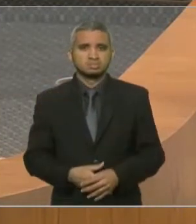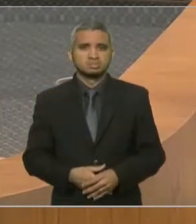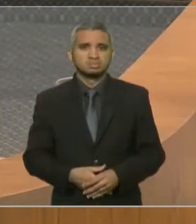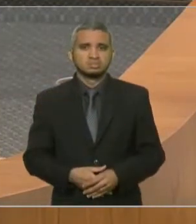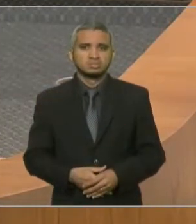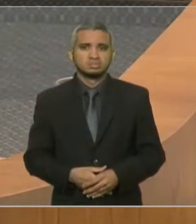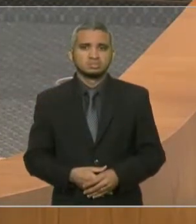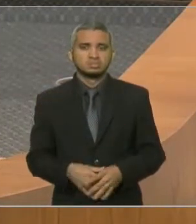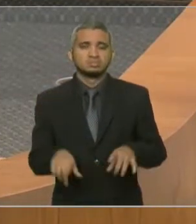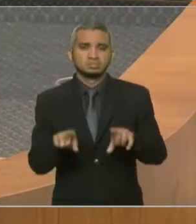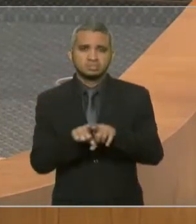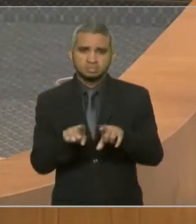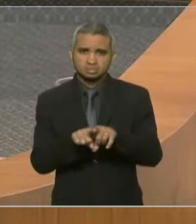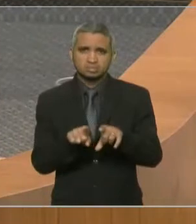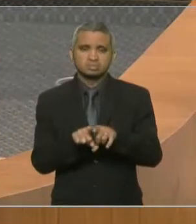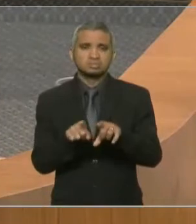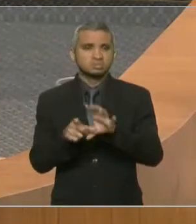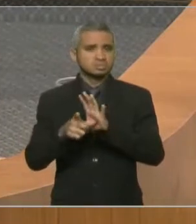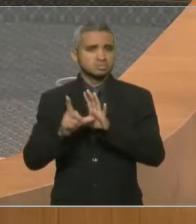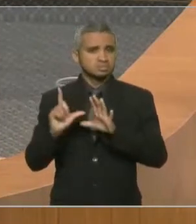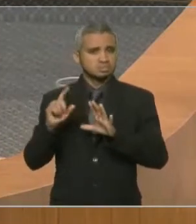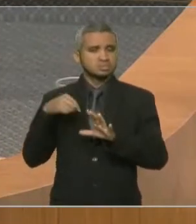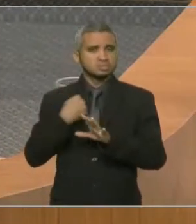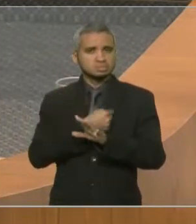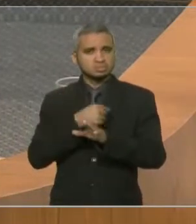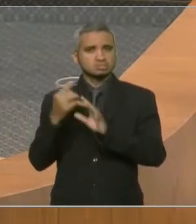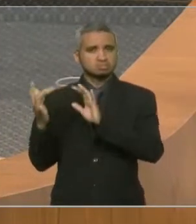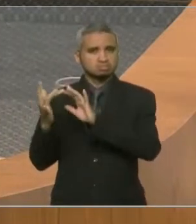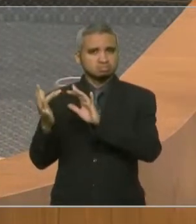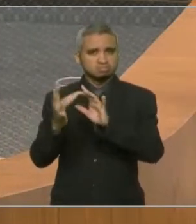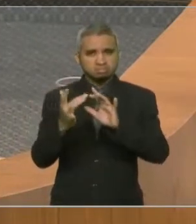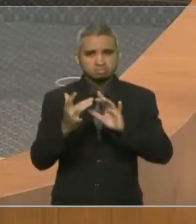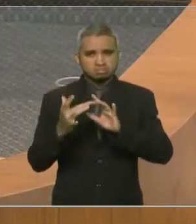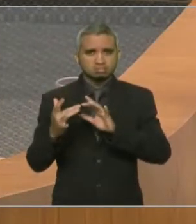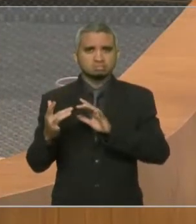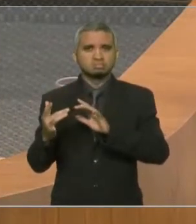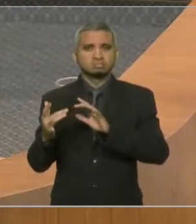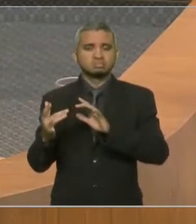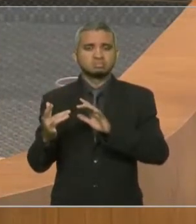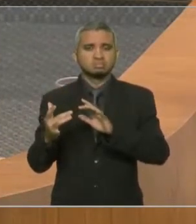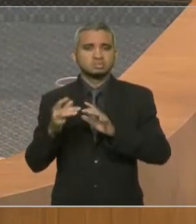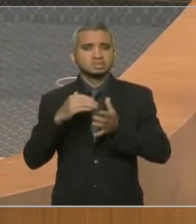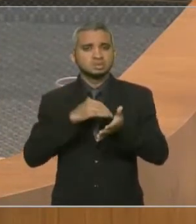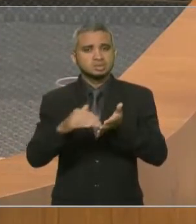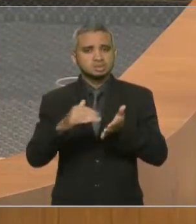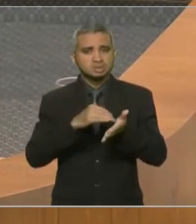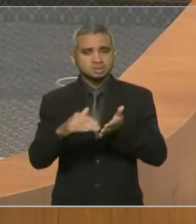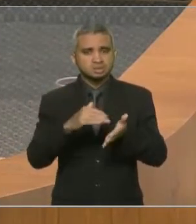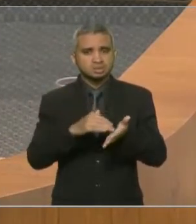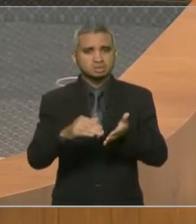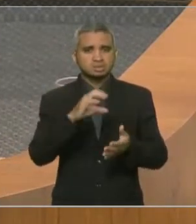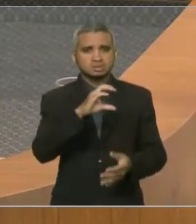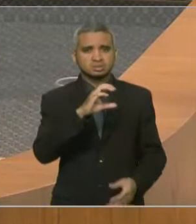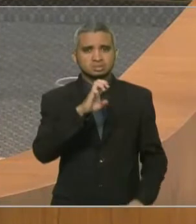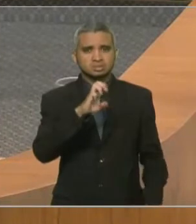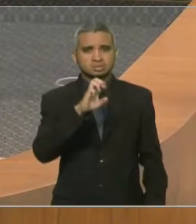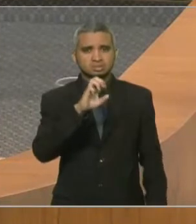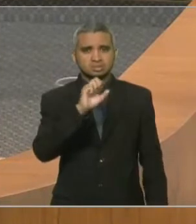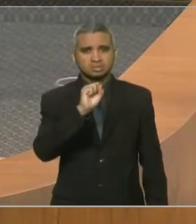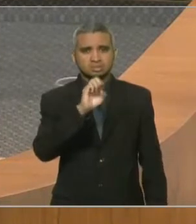Nós tivemos um entendimento. O secretário da CECID, Rubem Júnior, veio a esta casa,